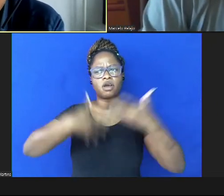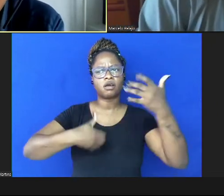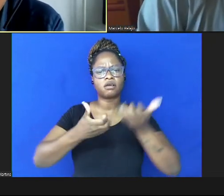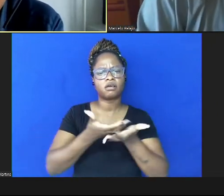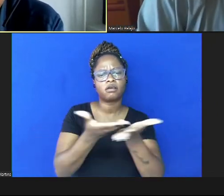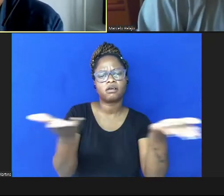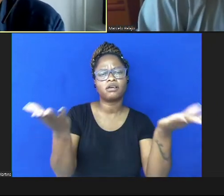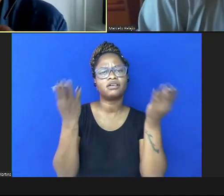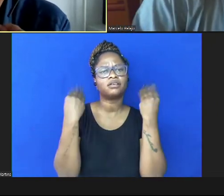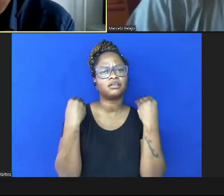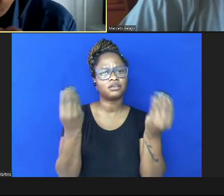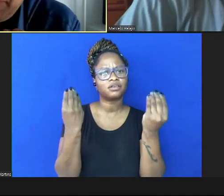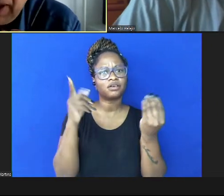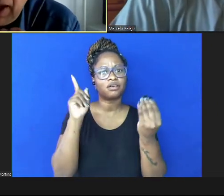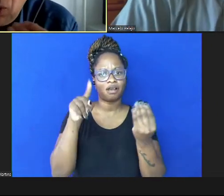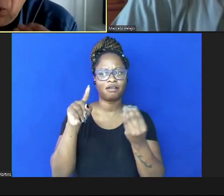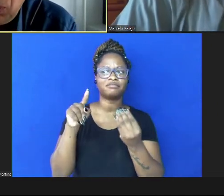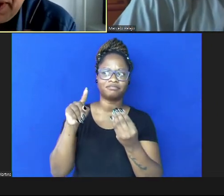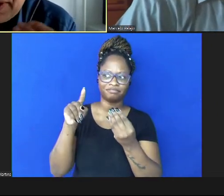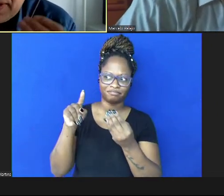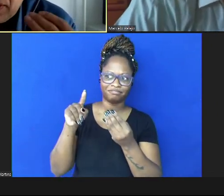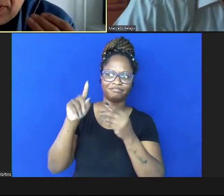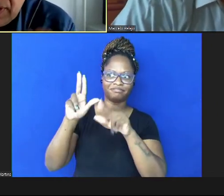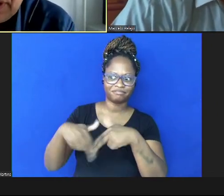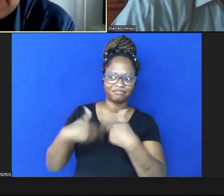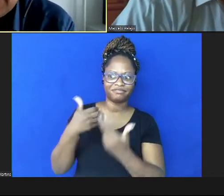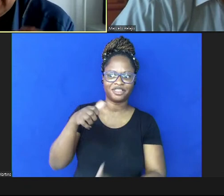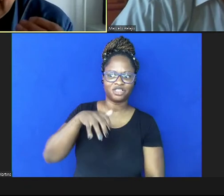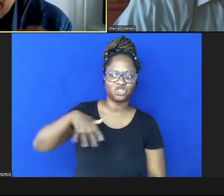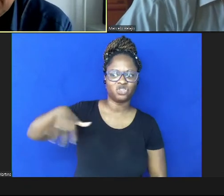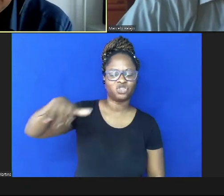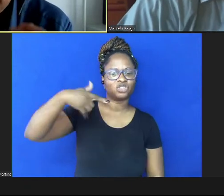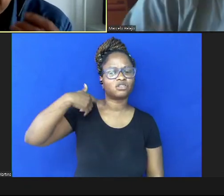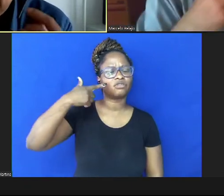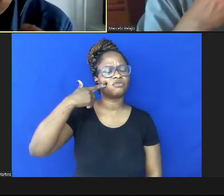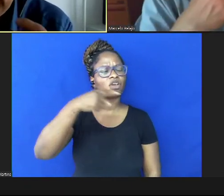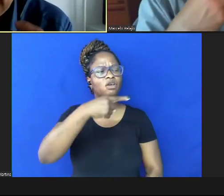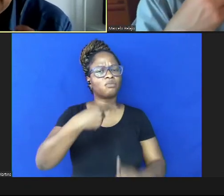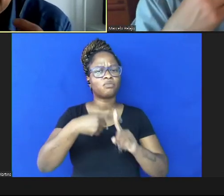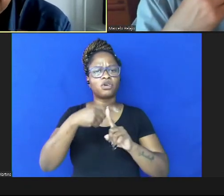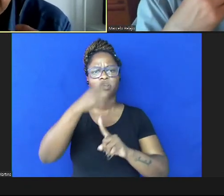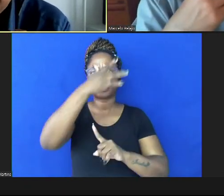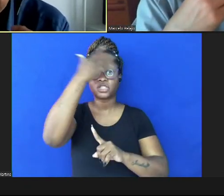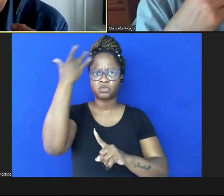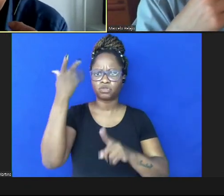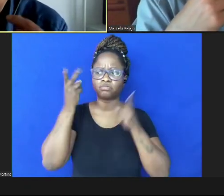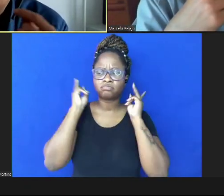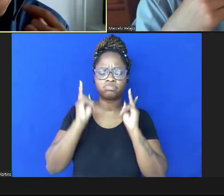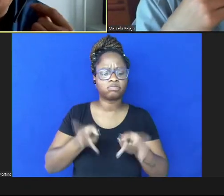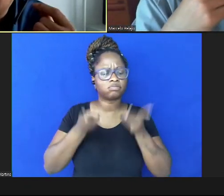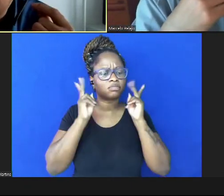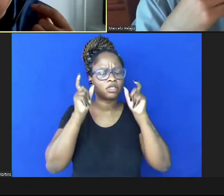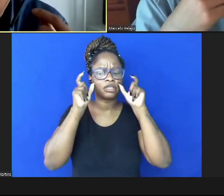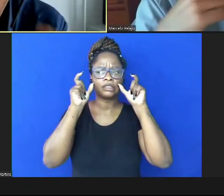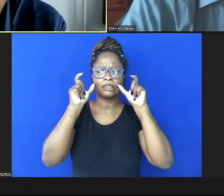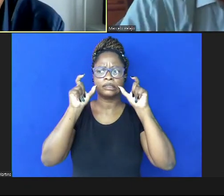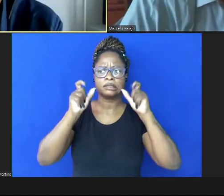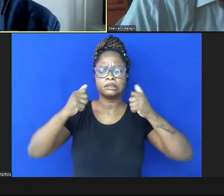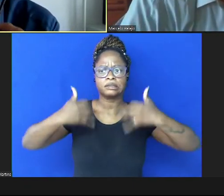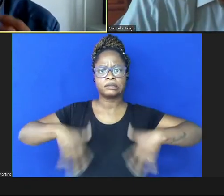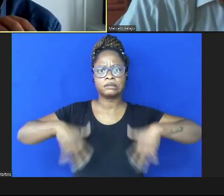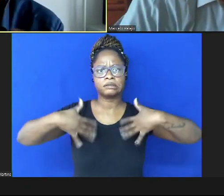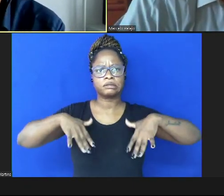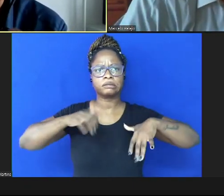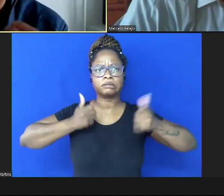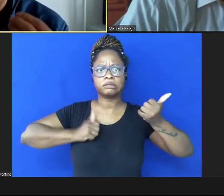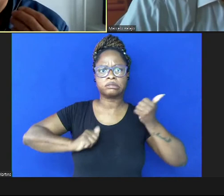uma motivação geral que eu vejo, porque as pessoas continuamente estão interessadas em